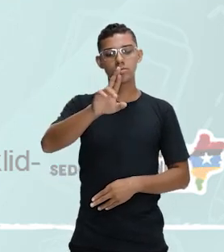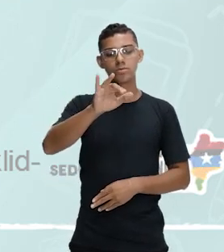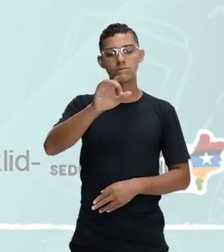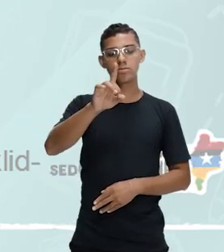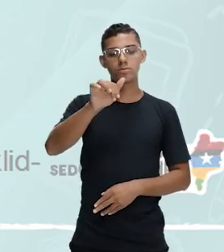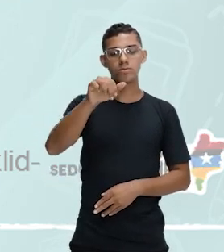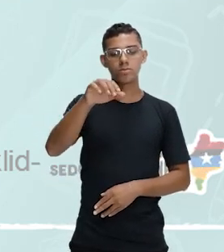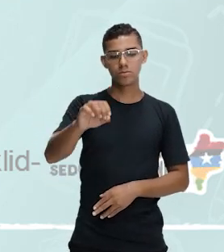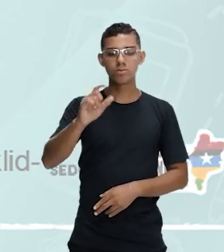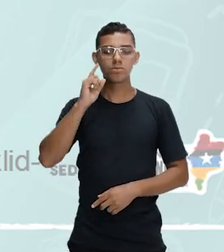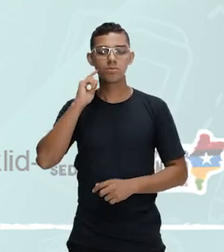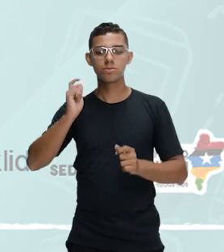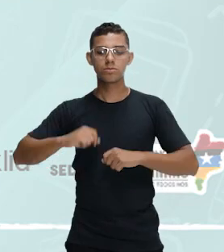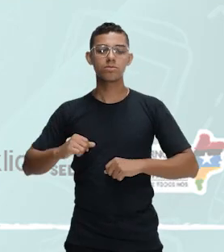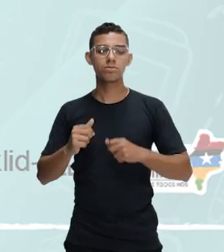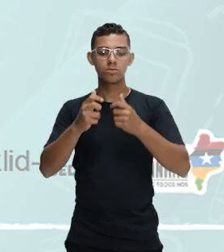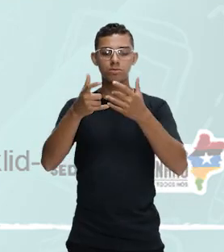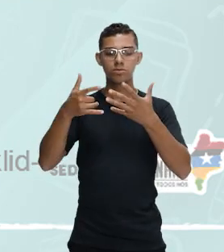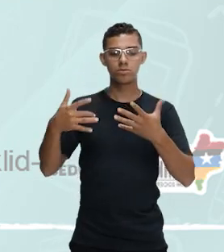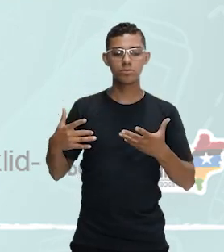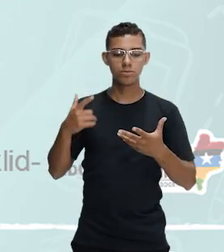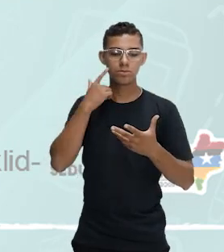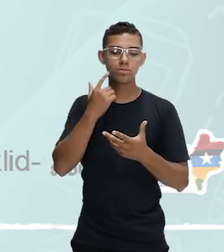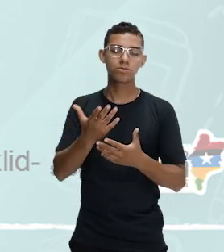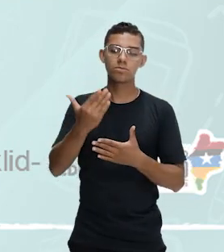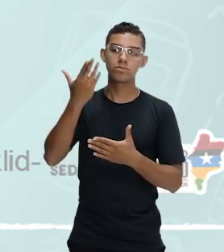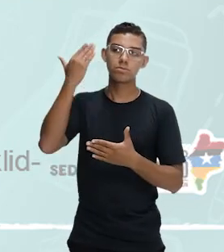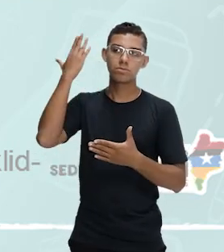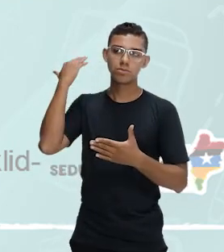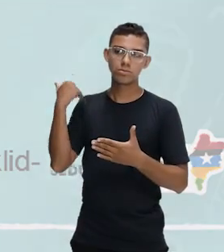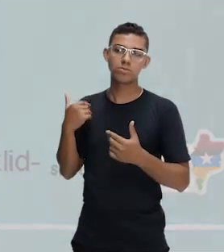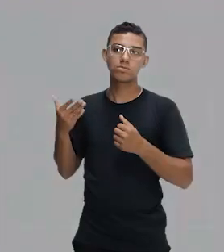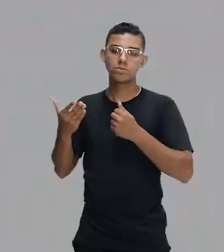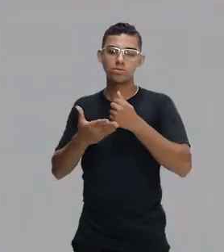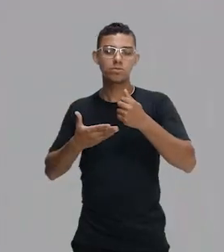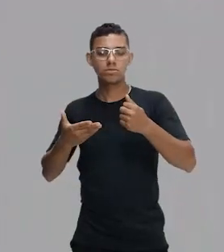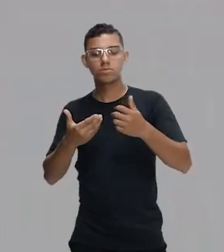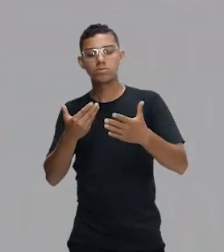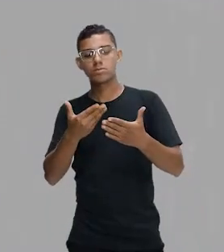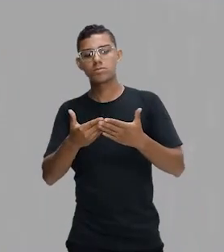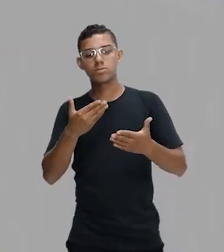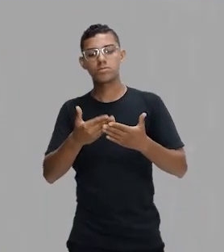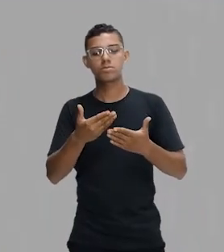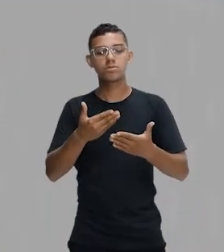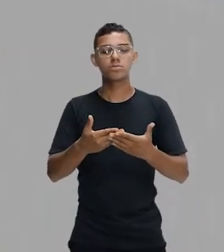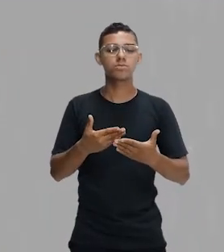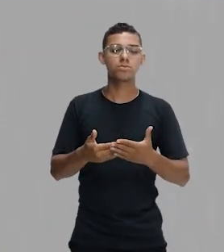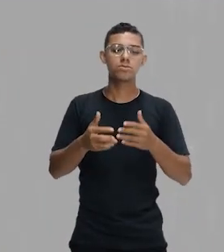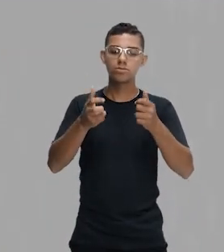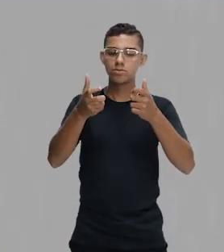já traça ali, não é? Naquela época, basicamente um estudo aí